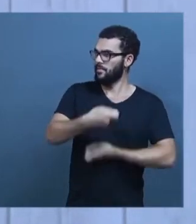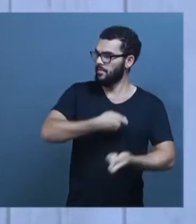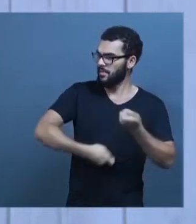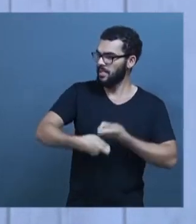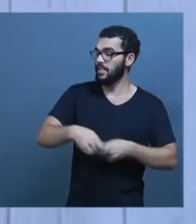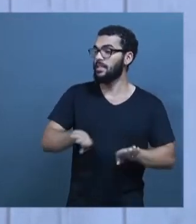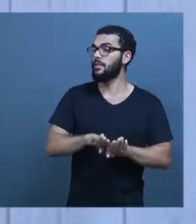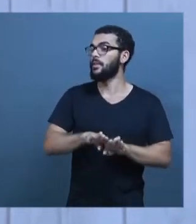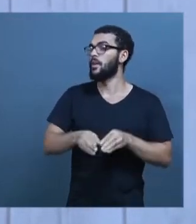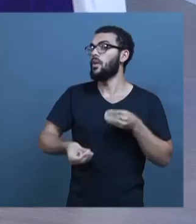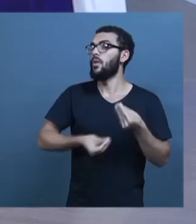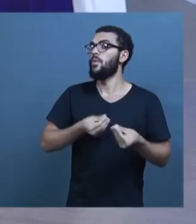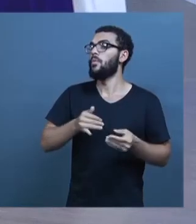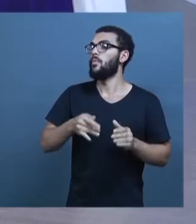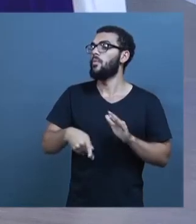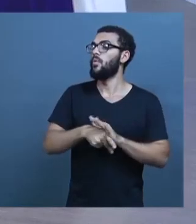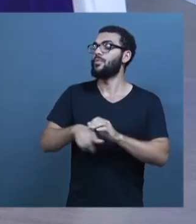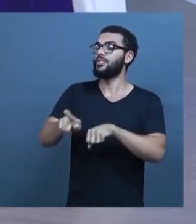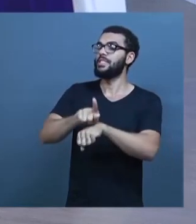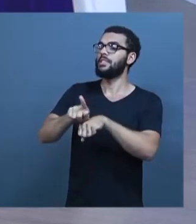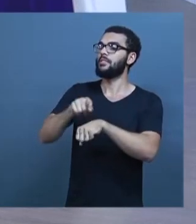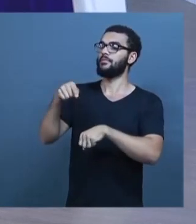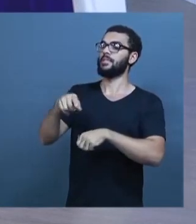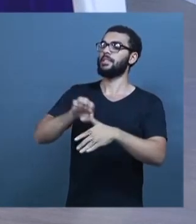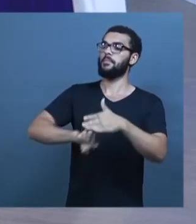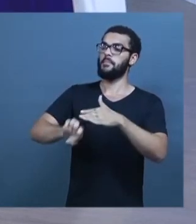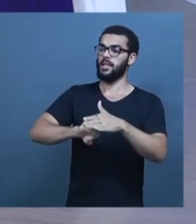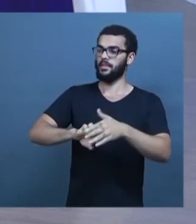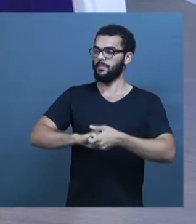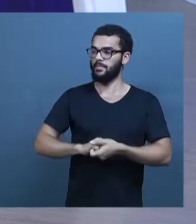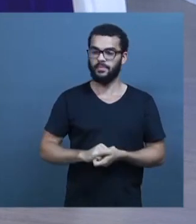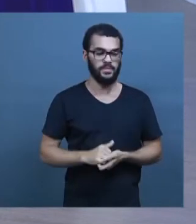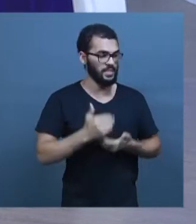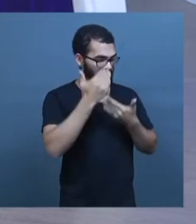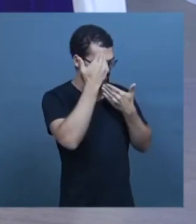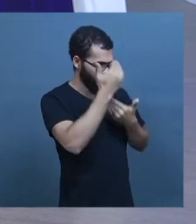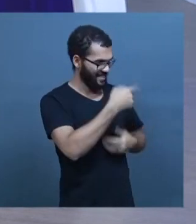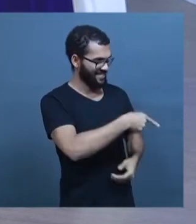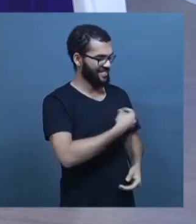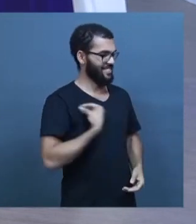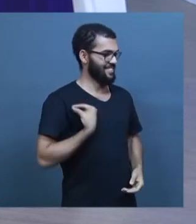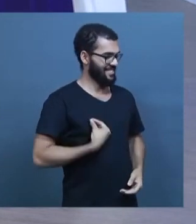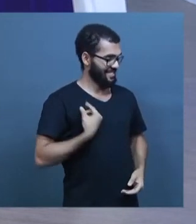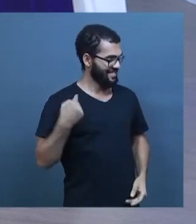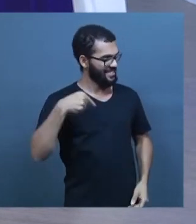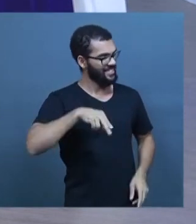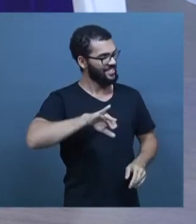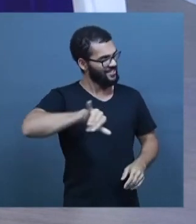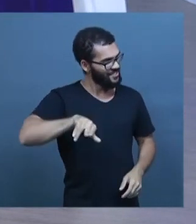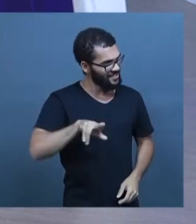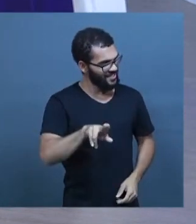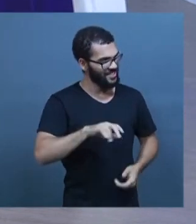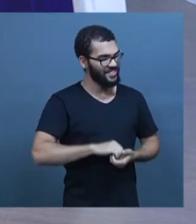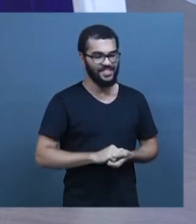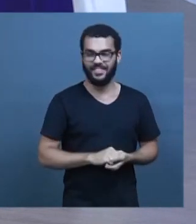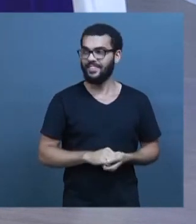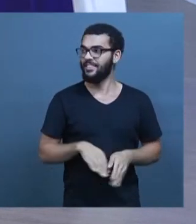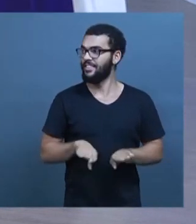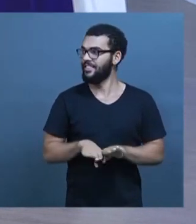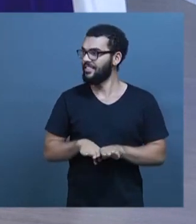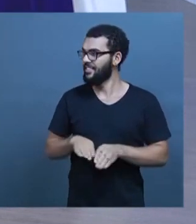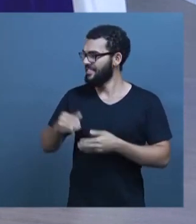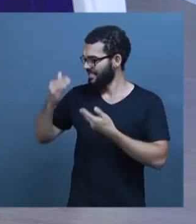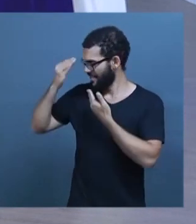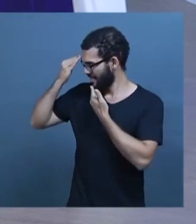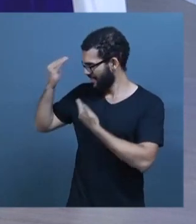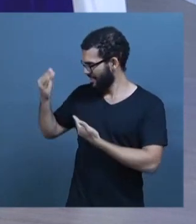gestor das empresas. Muito bem. Obrigada pela sua participação, viu, professora Luciana, aqui no Jornal da UFO. Também agradeço muito a